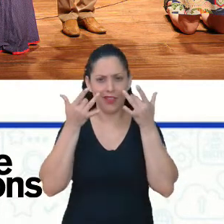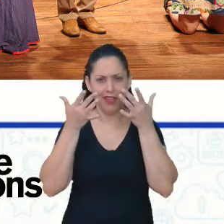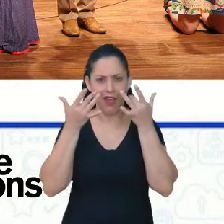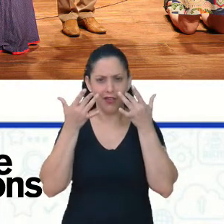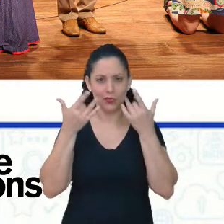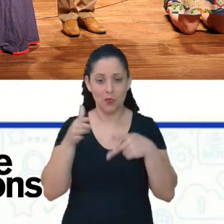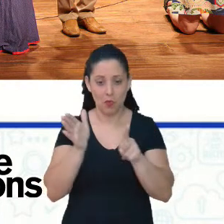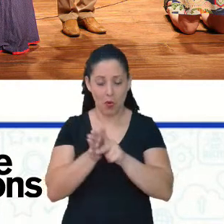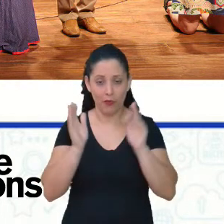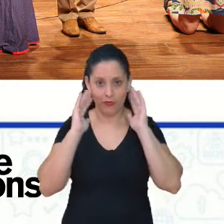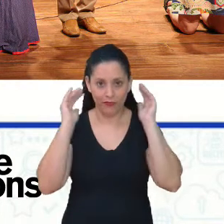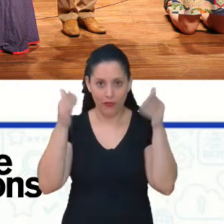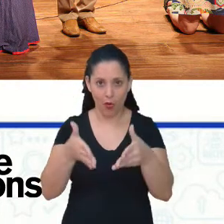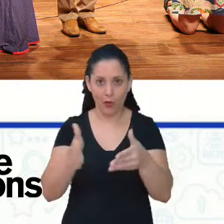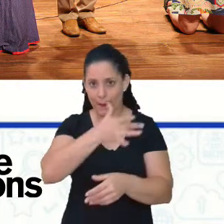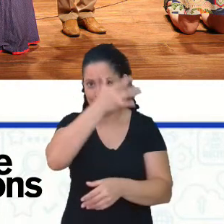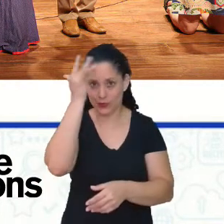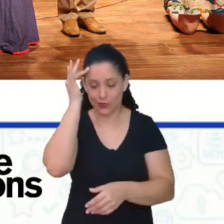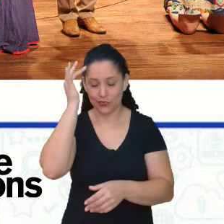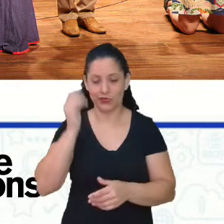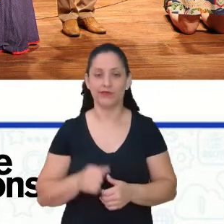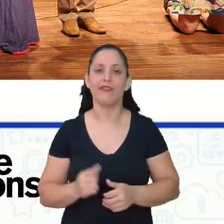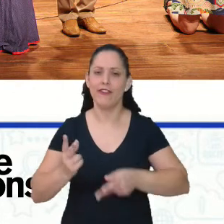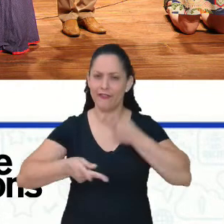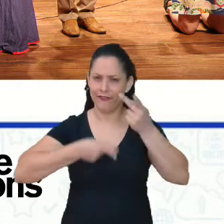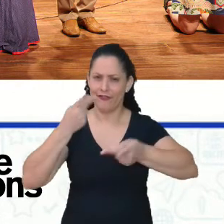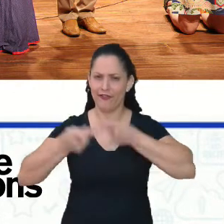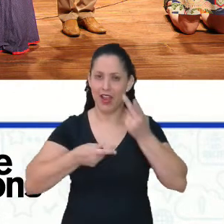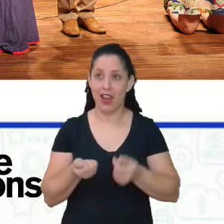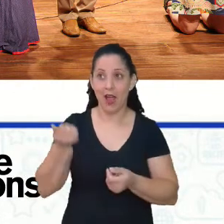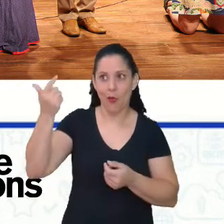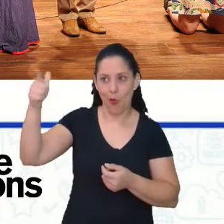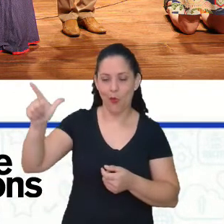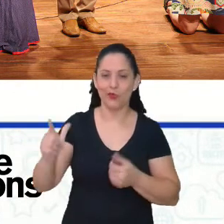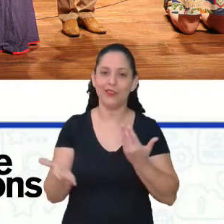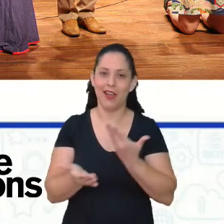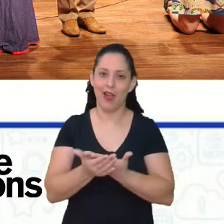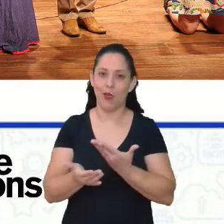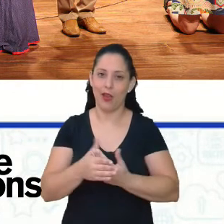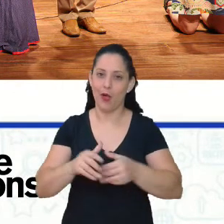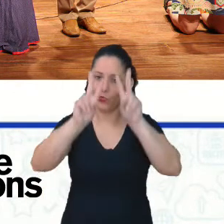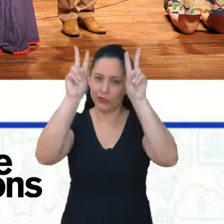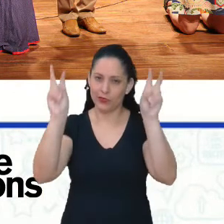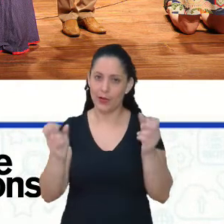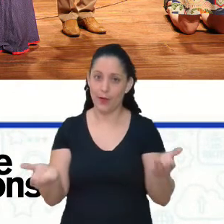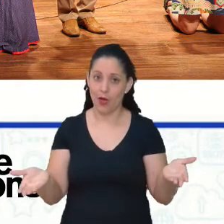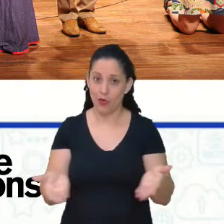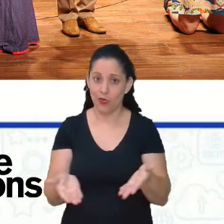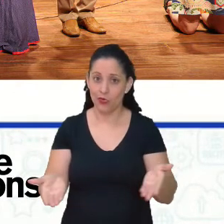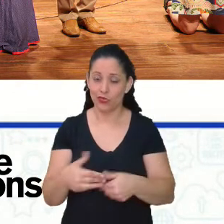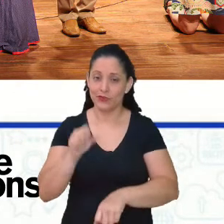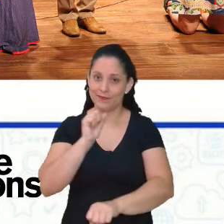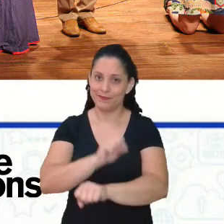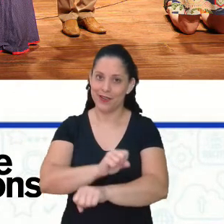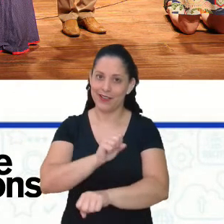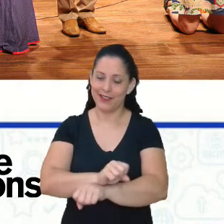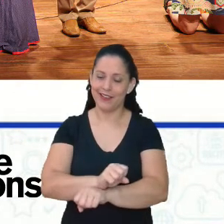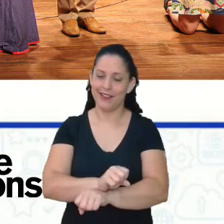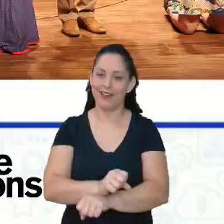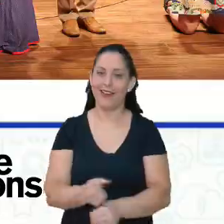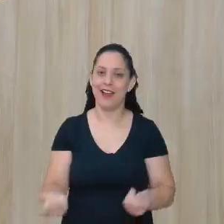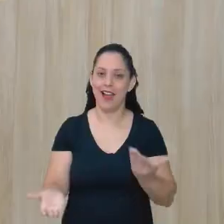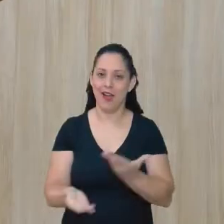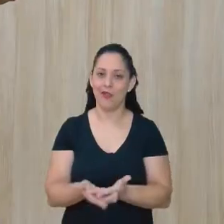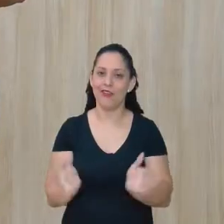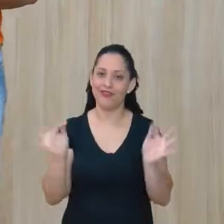mostrada ao público. Isso. Gente, a gente vai falar disso na próxima aula, tá? Nossa aula vai ficando por aqui hoje. Vamos